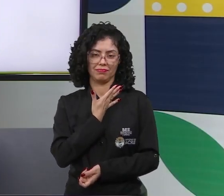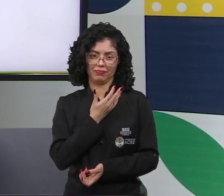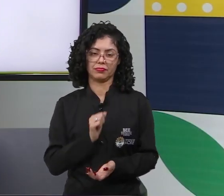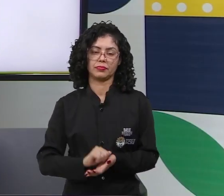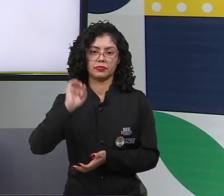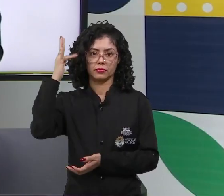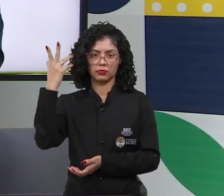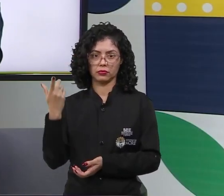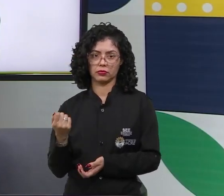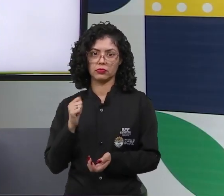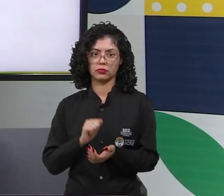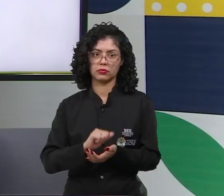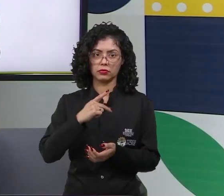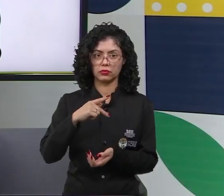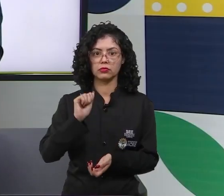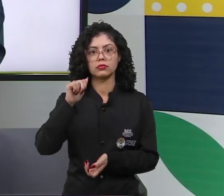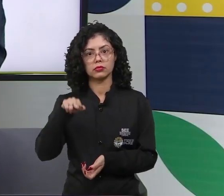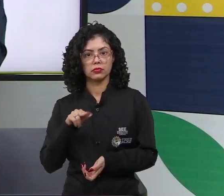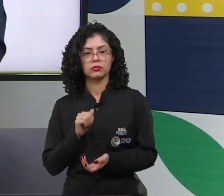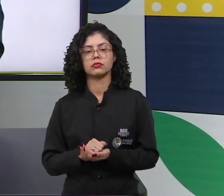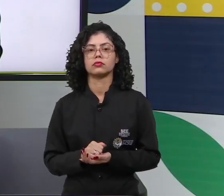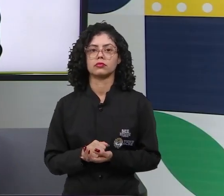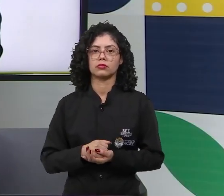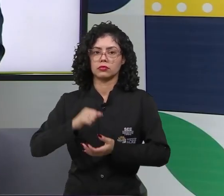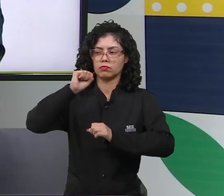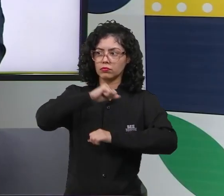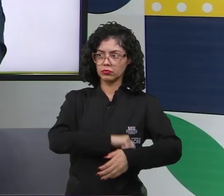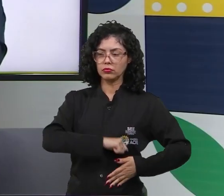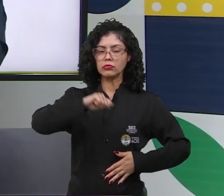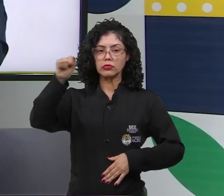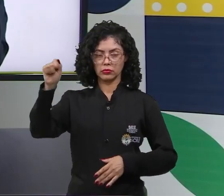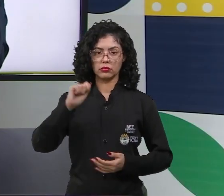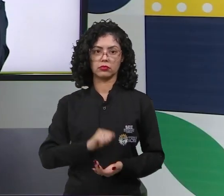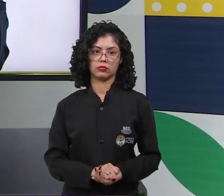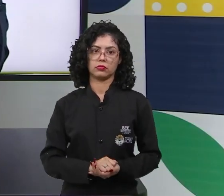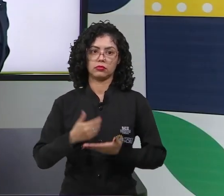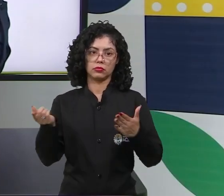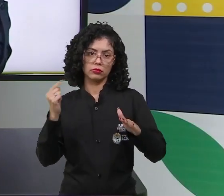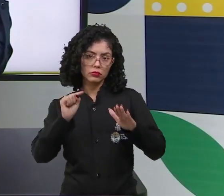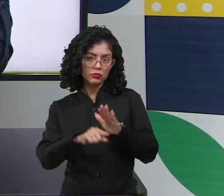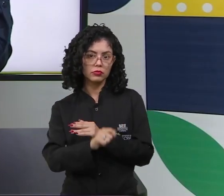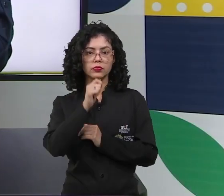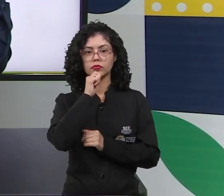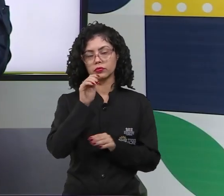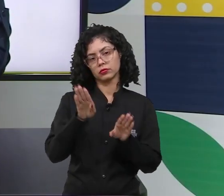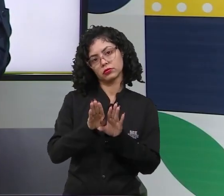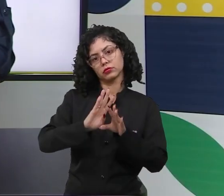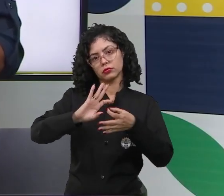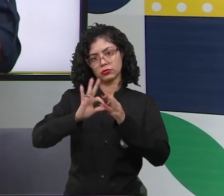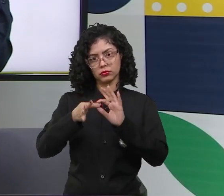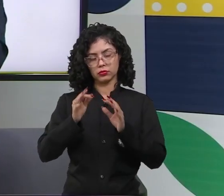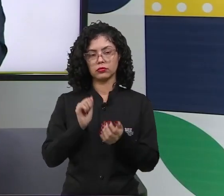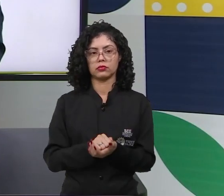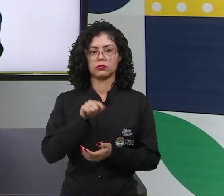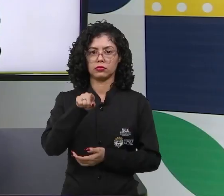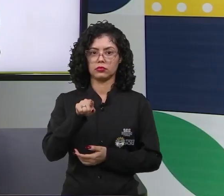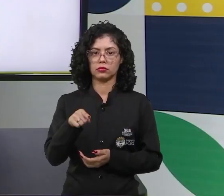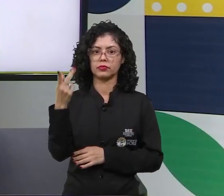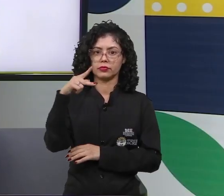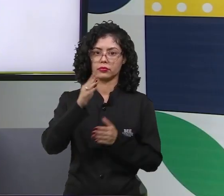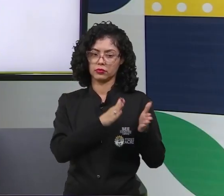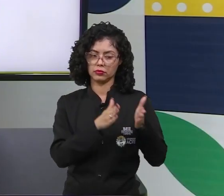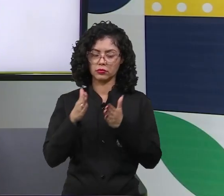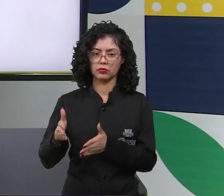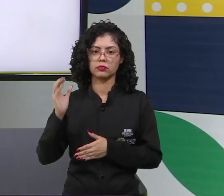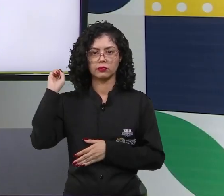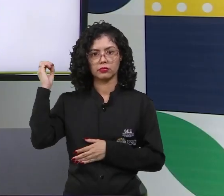no africano, o pan-africanismo, de independência. E é dentro desse contexto, é nesse período